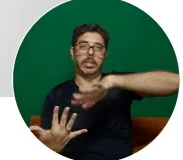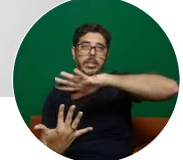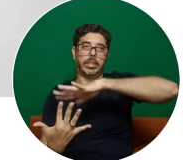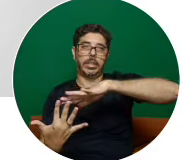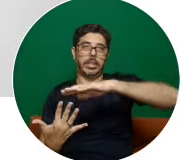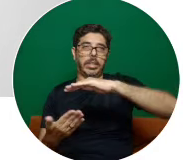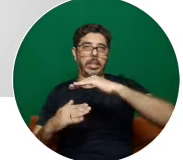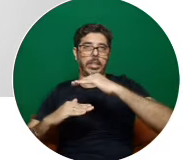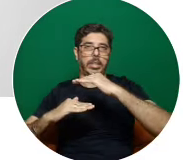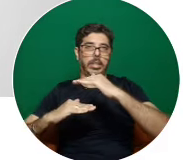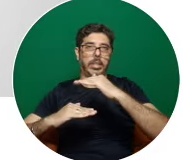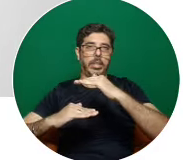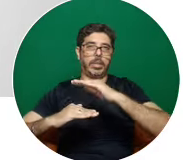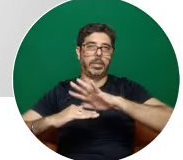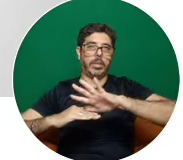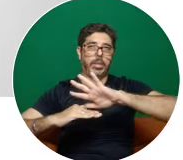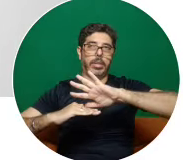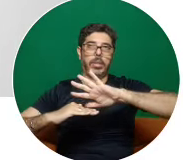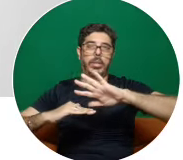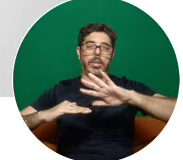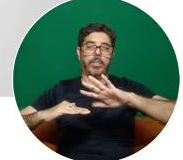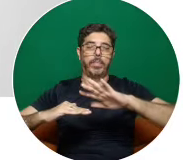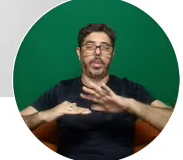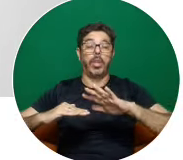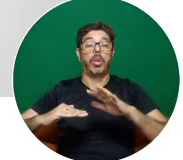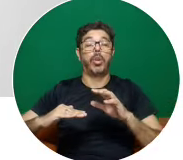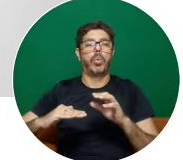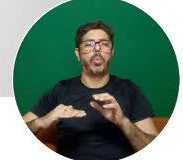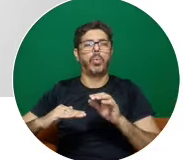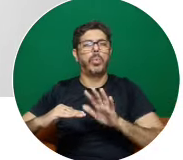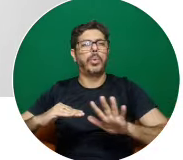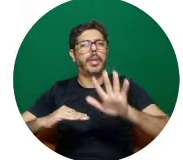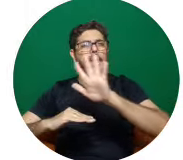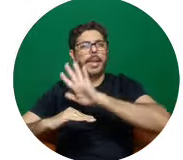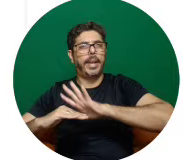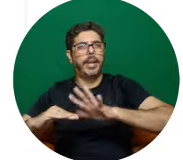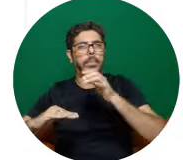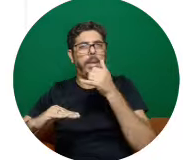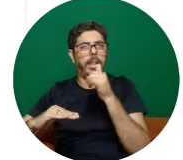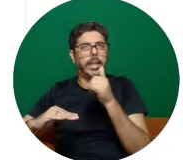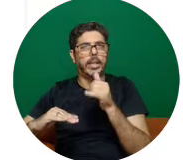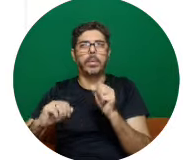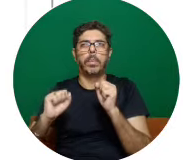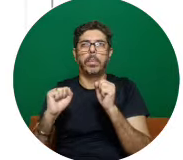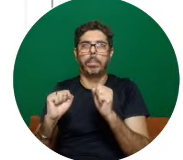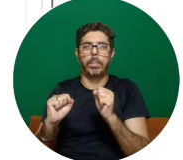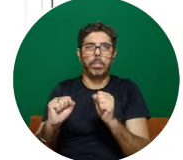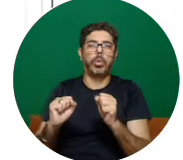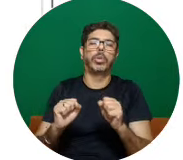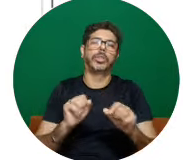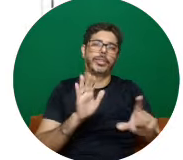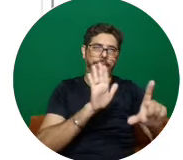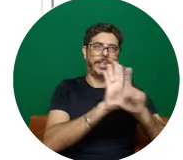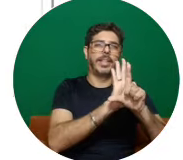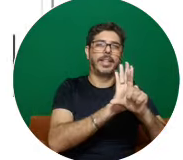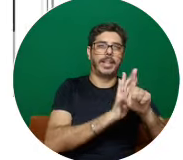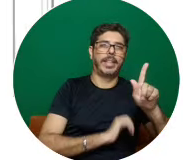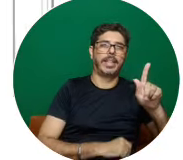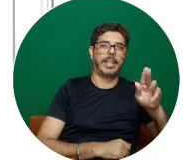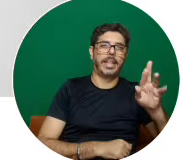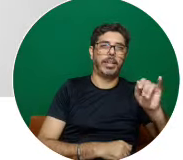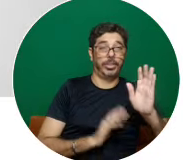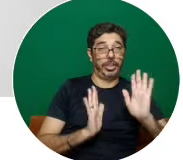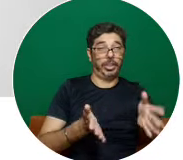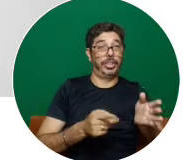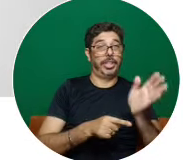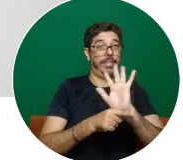todo na região entre as placas. O campo elétrico de uma distribuição planar de cargas pode ser obtido pela lei de Gauss, que discutimos nesse vídeo